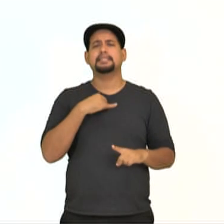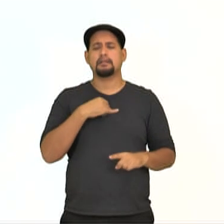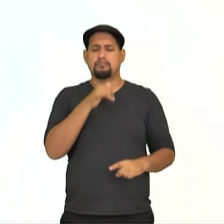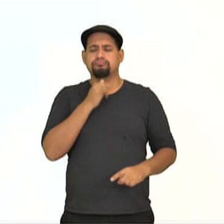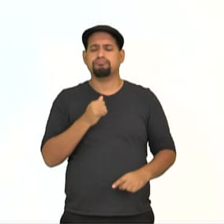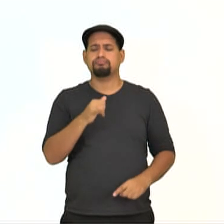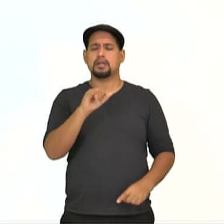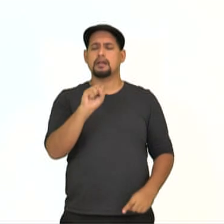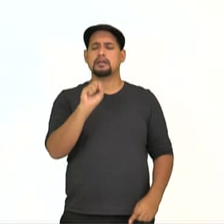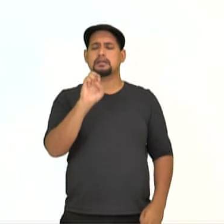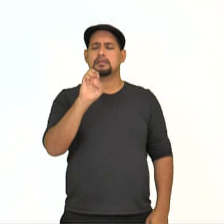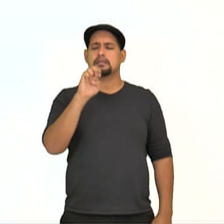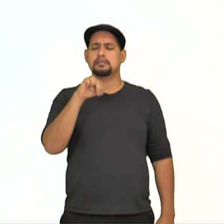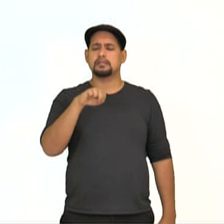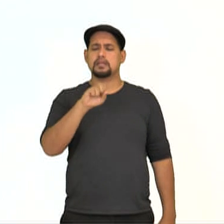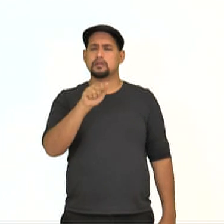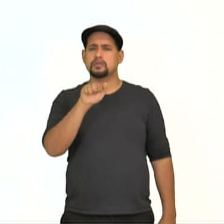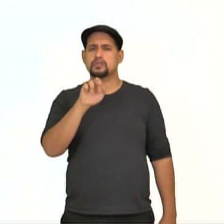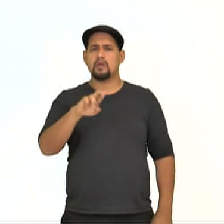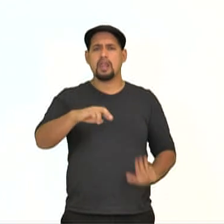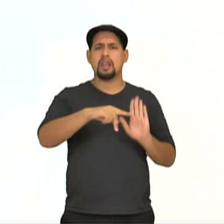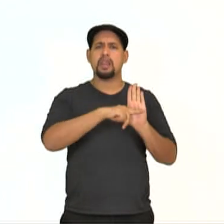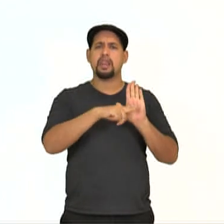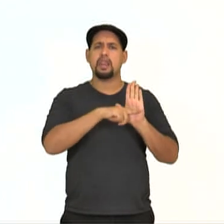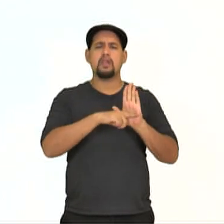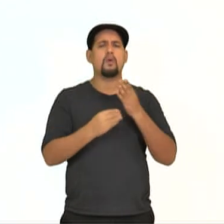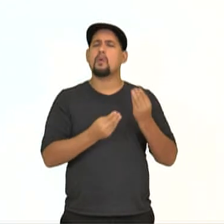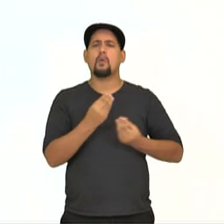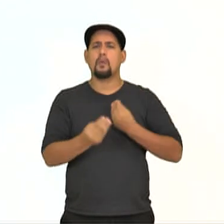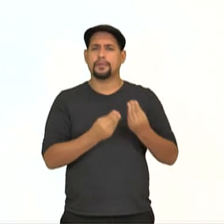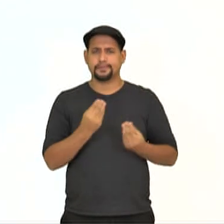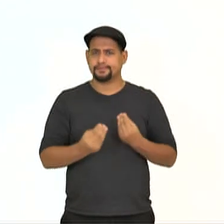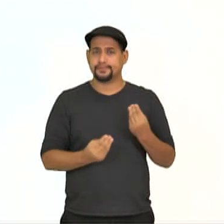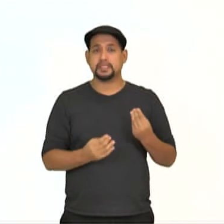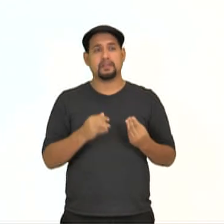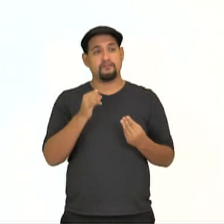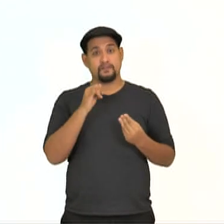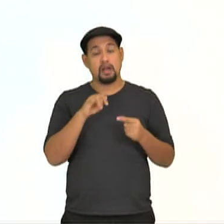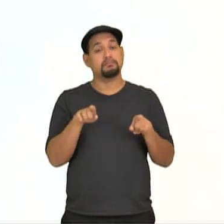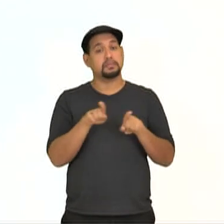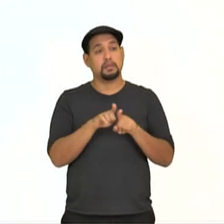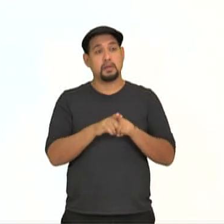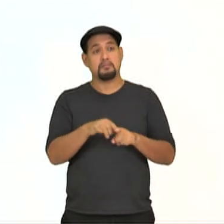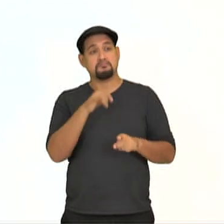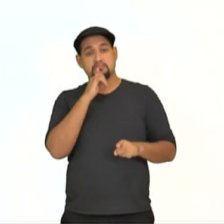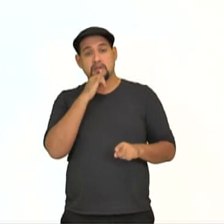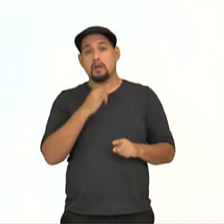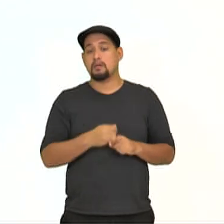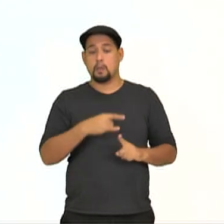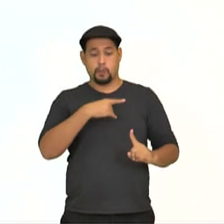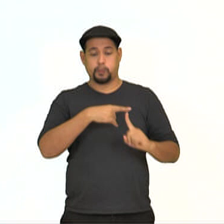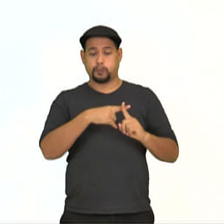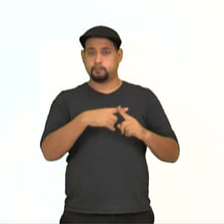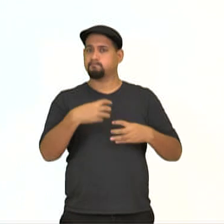for negativa, carga negativa sensora, ela vai sentir dessa mesma carga positiva